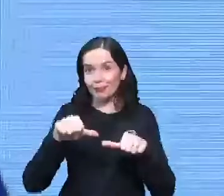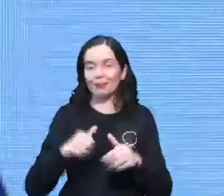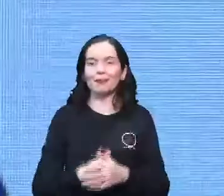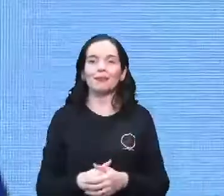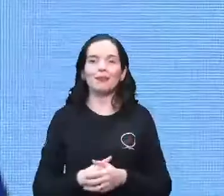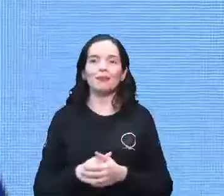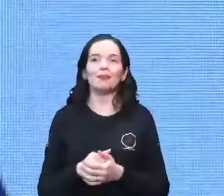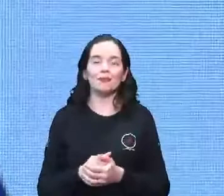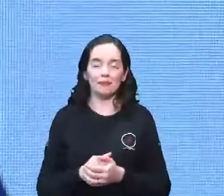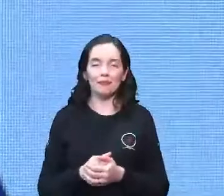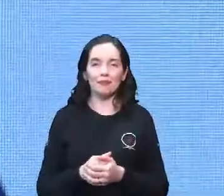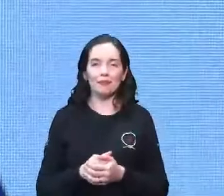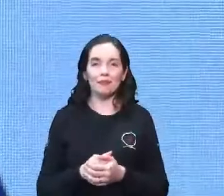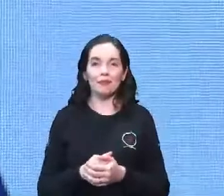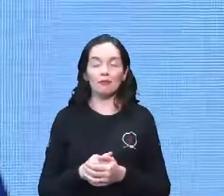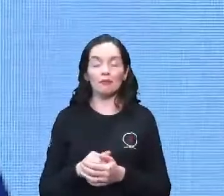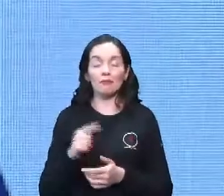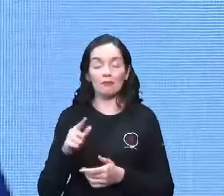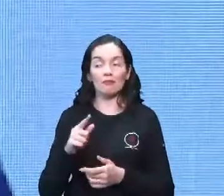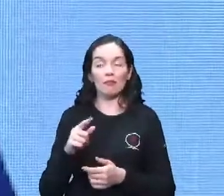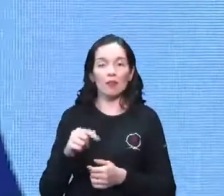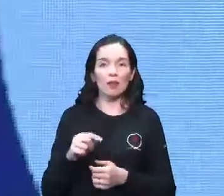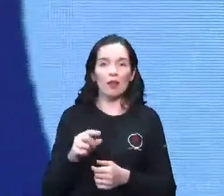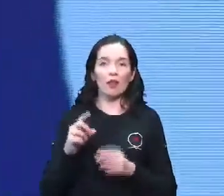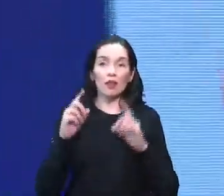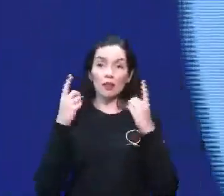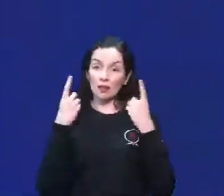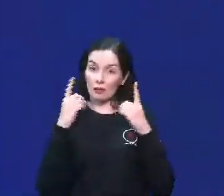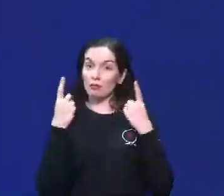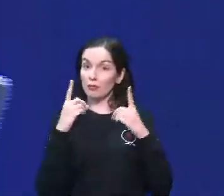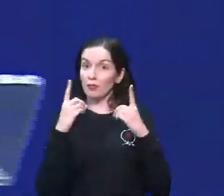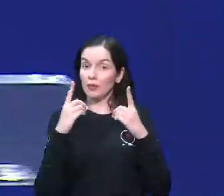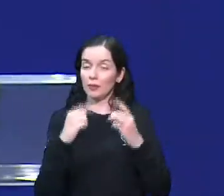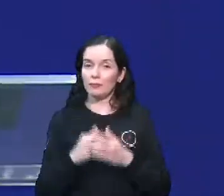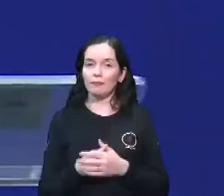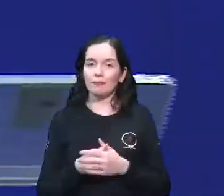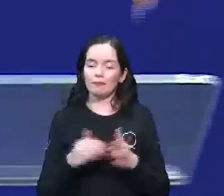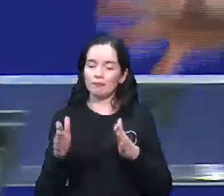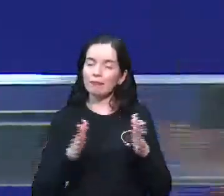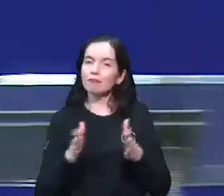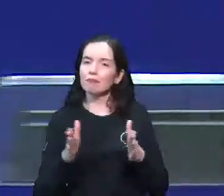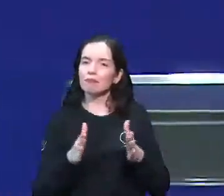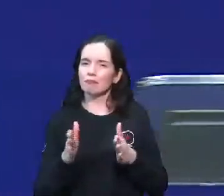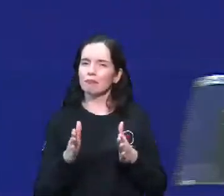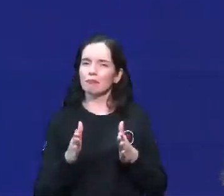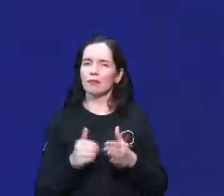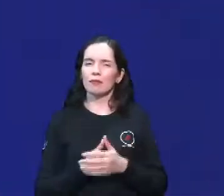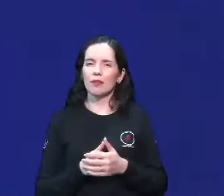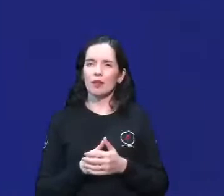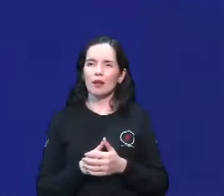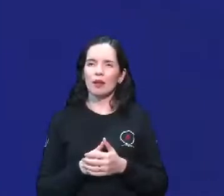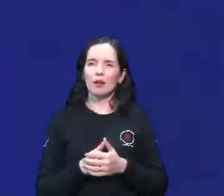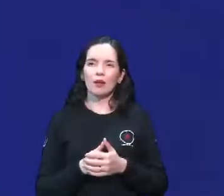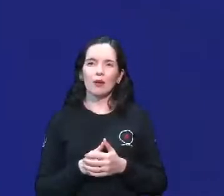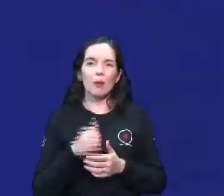Agora, você olha para Davi, Davi naquele fato, naquela lambança que ele fez com